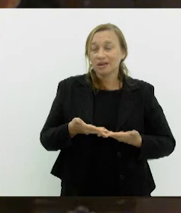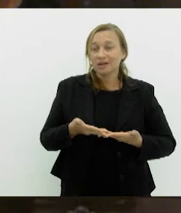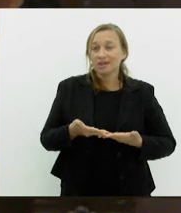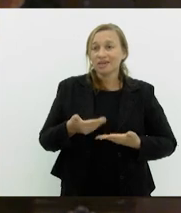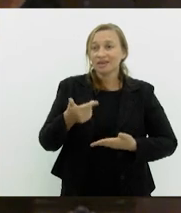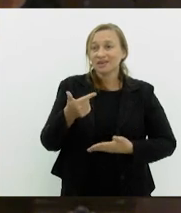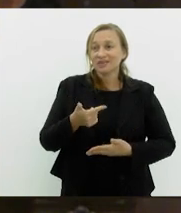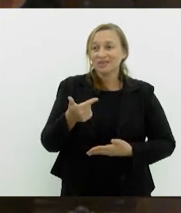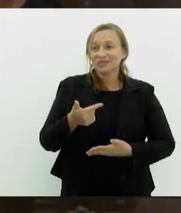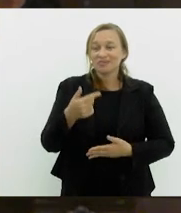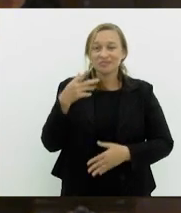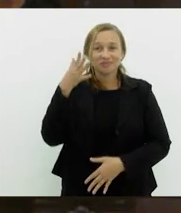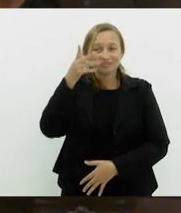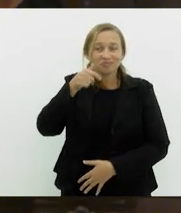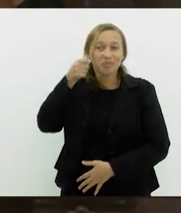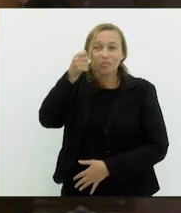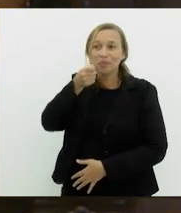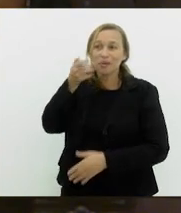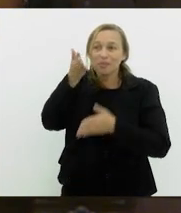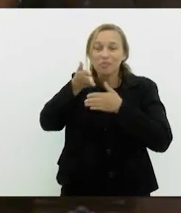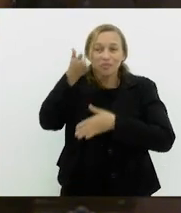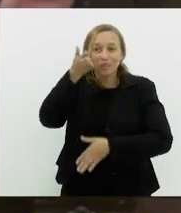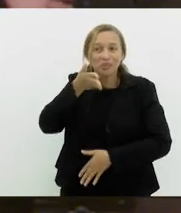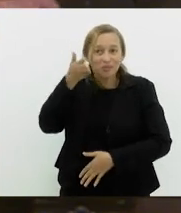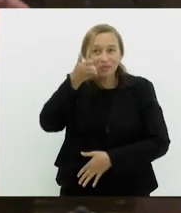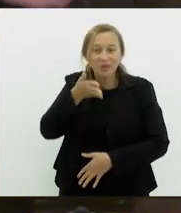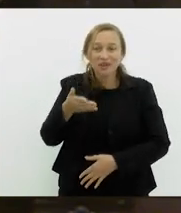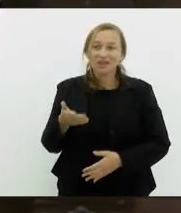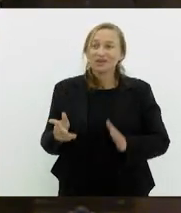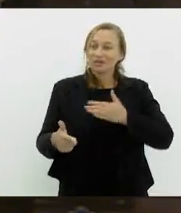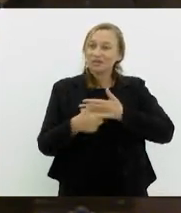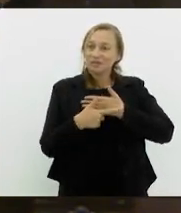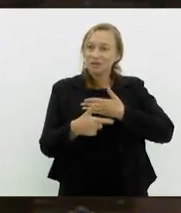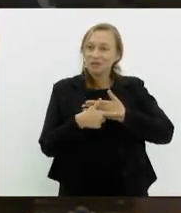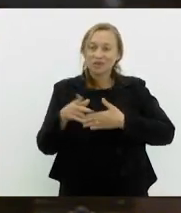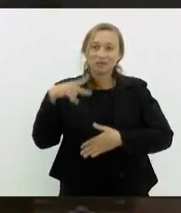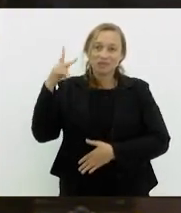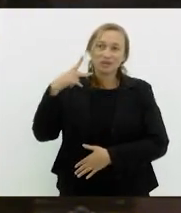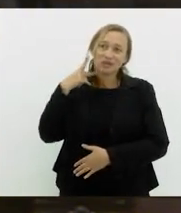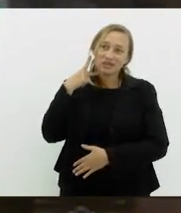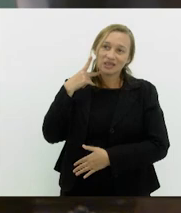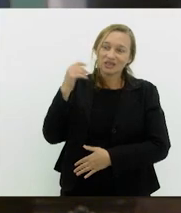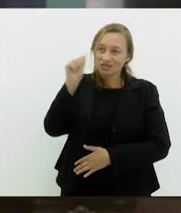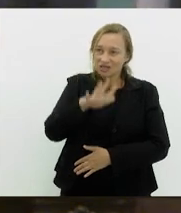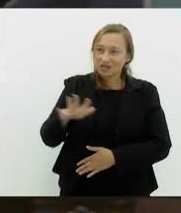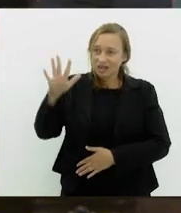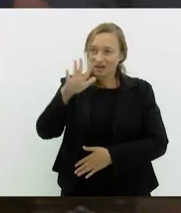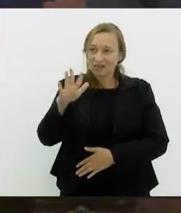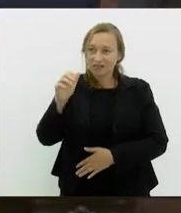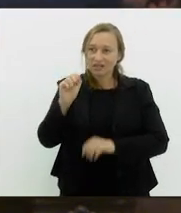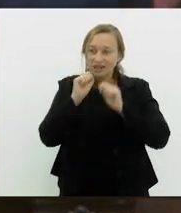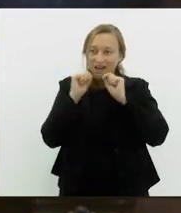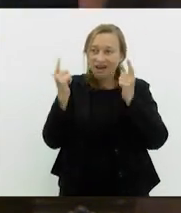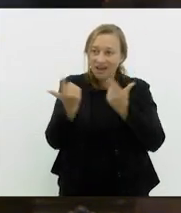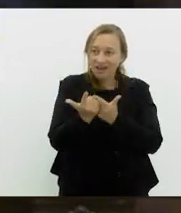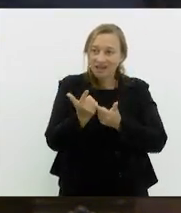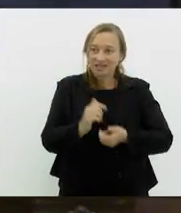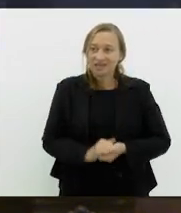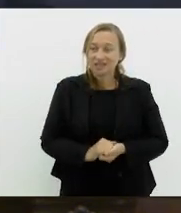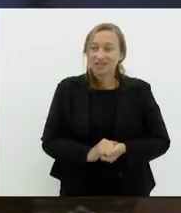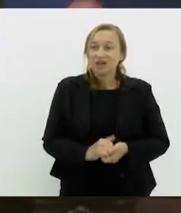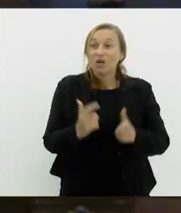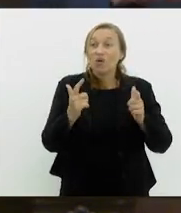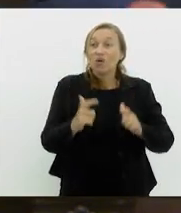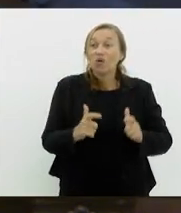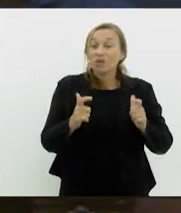Júnior, que tratará do tema O Papel da Procuradoria-Geral da Alerj, Onde Estamos e Para Onde